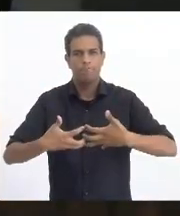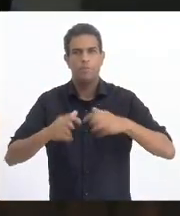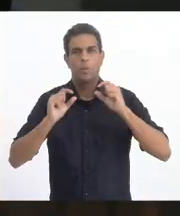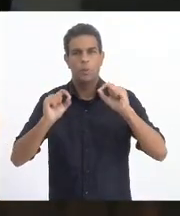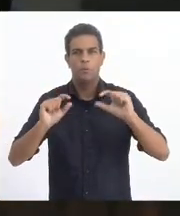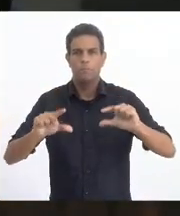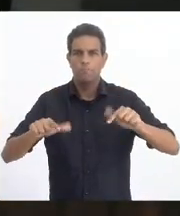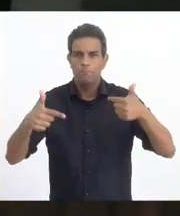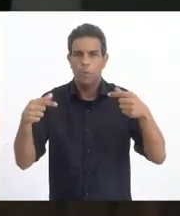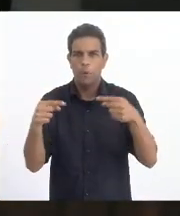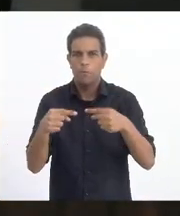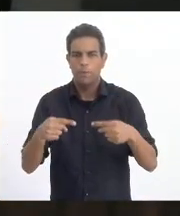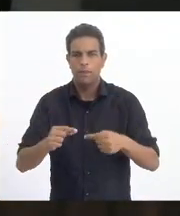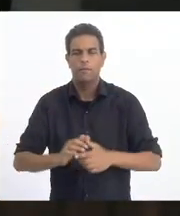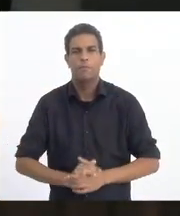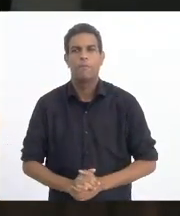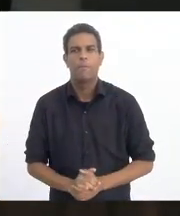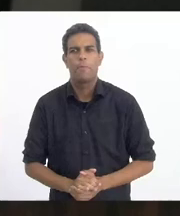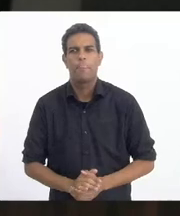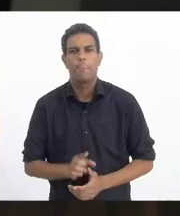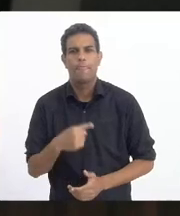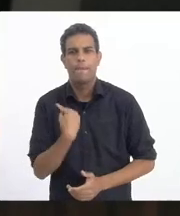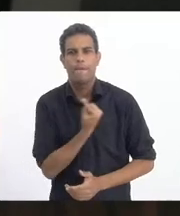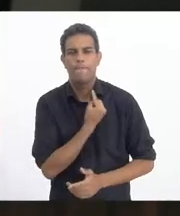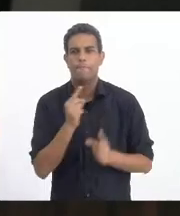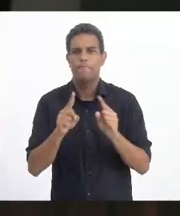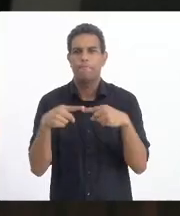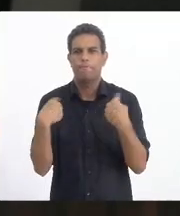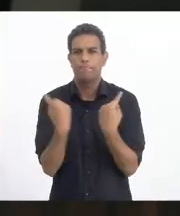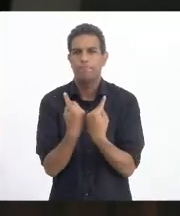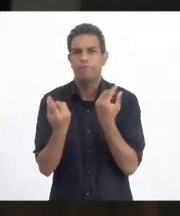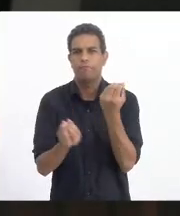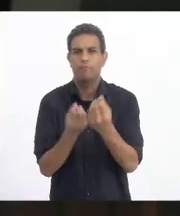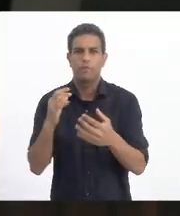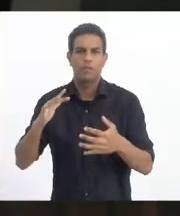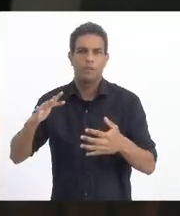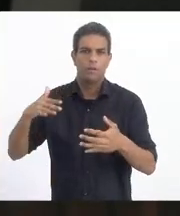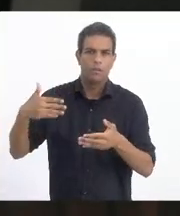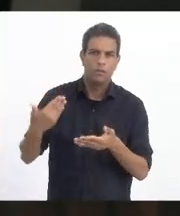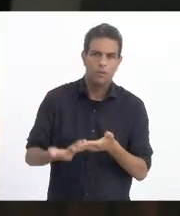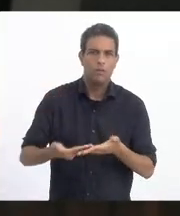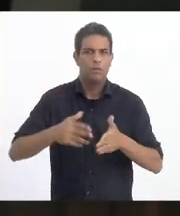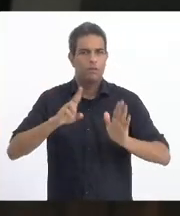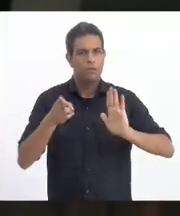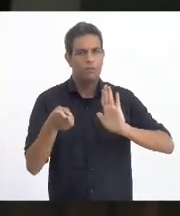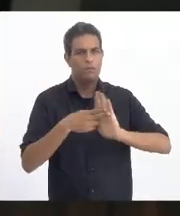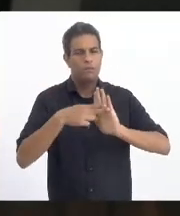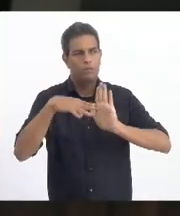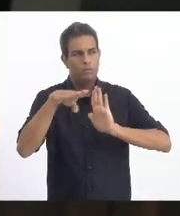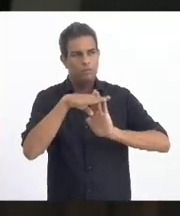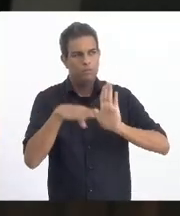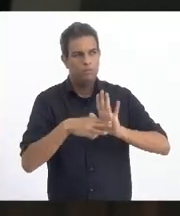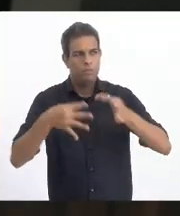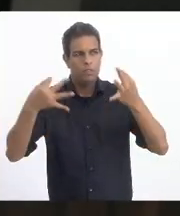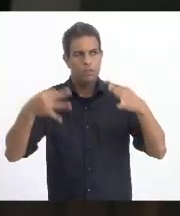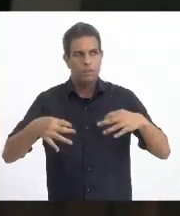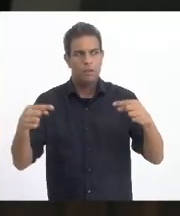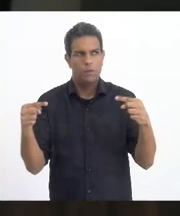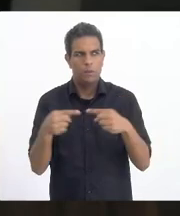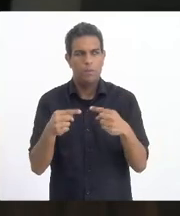me comprometi numa reunião e vou até o final com o compromisso.